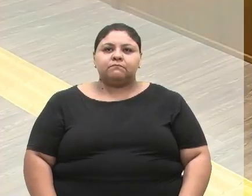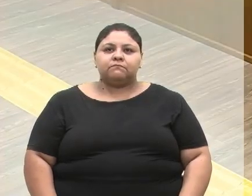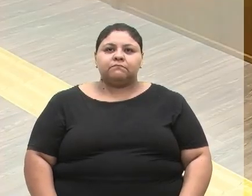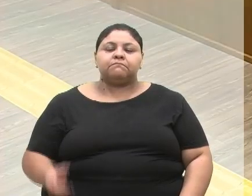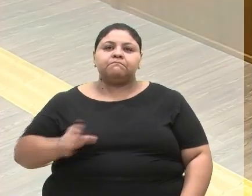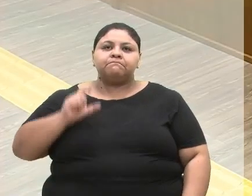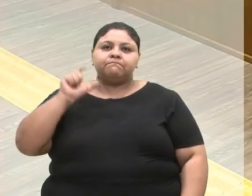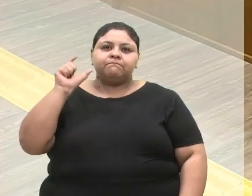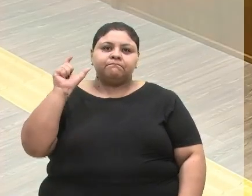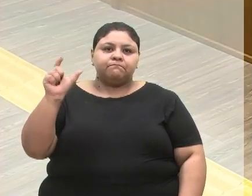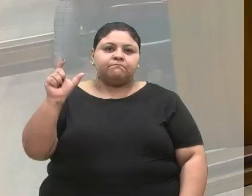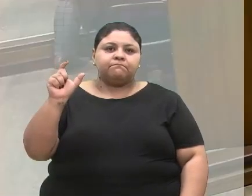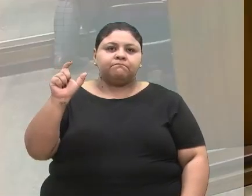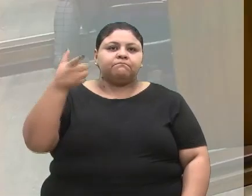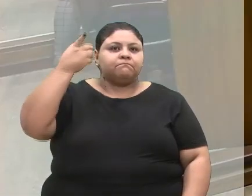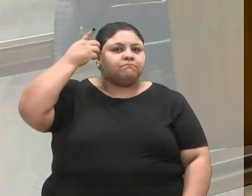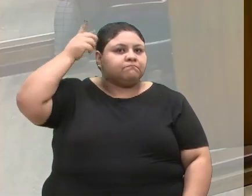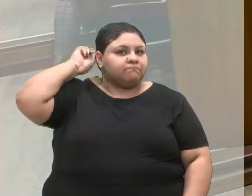Com a palavra, vereador Lucas Dil.